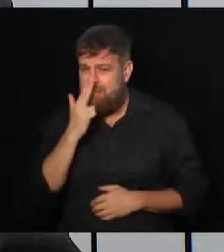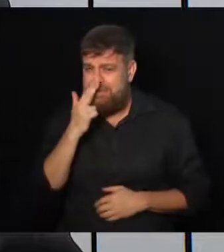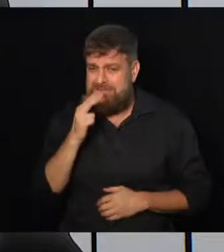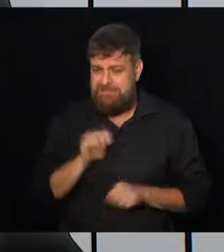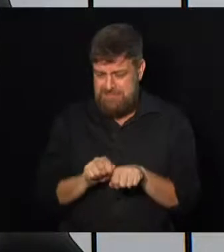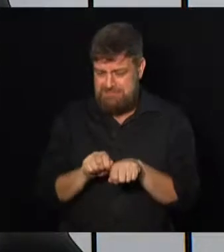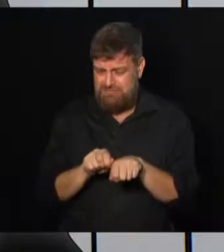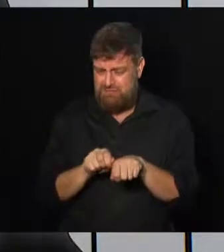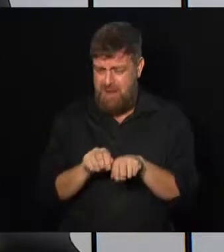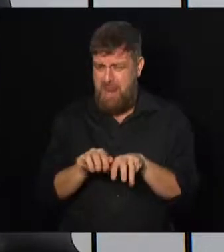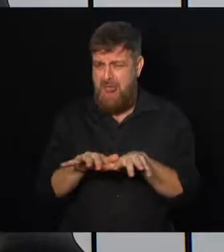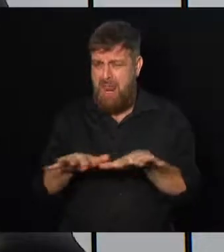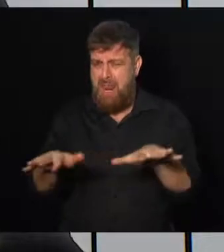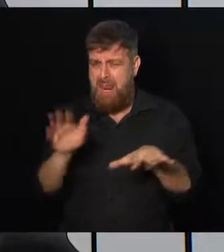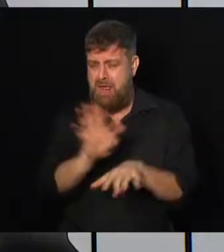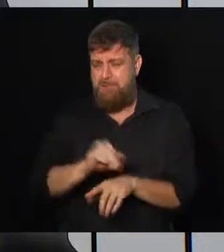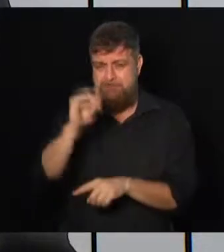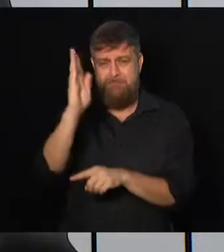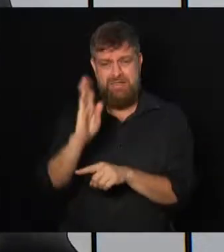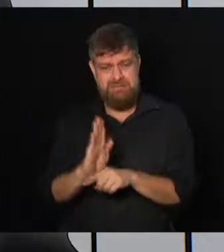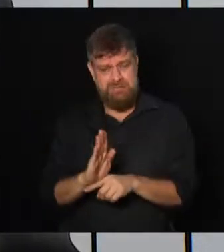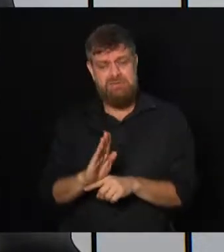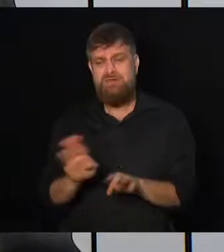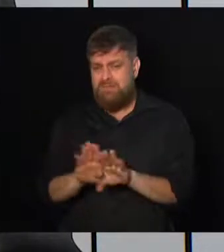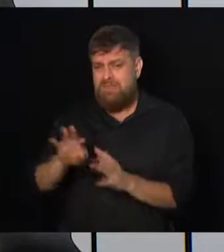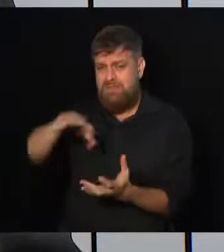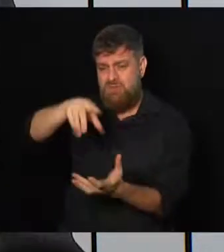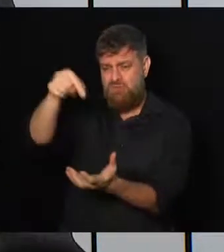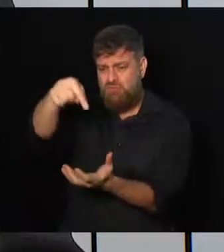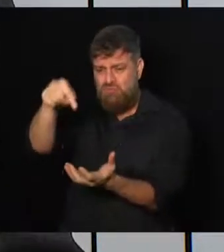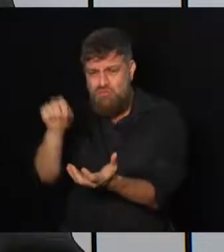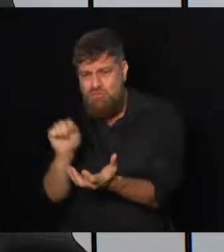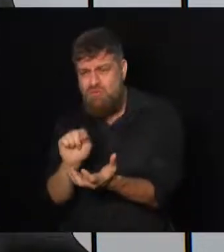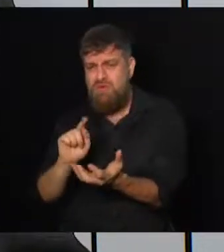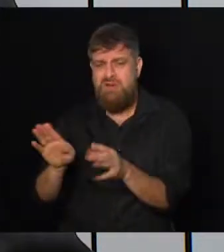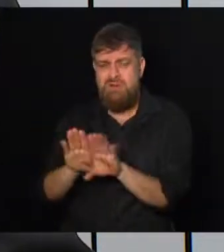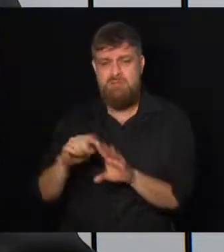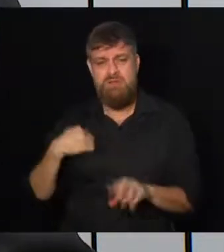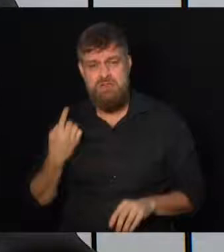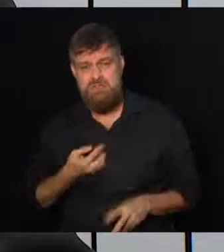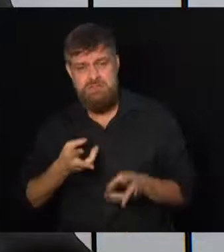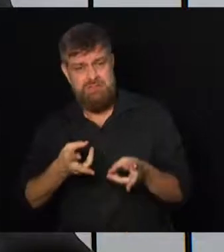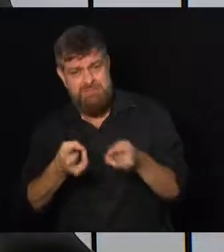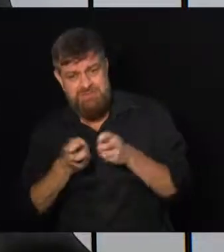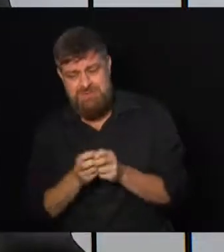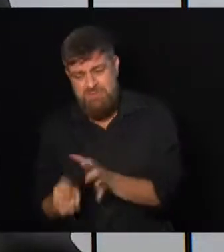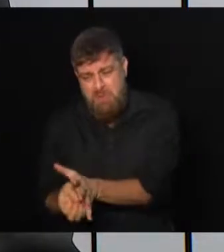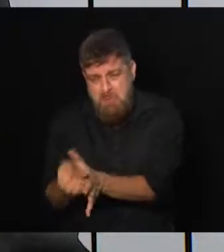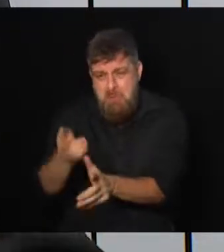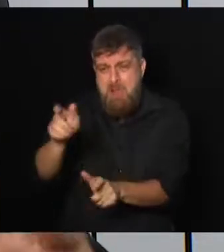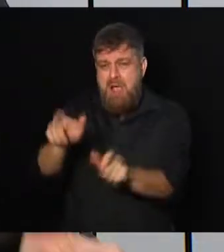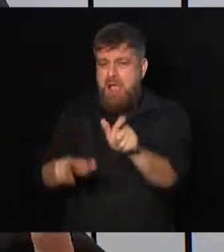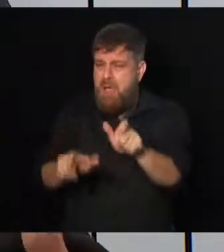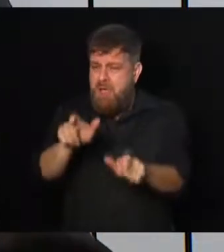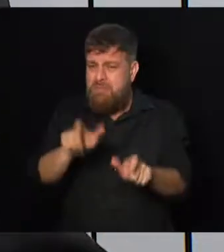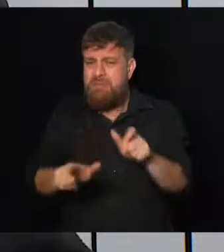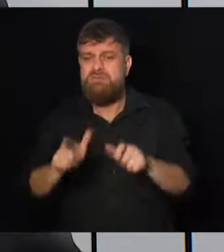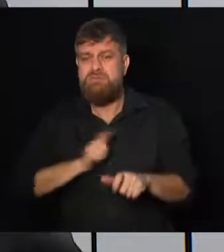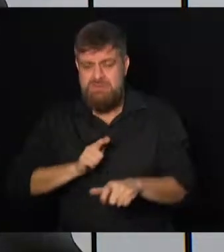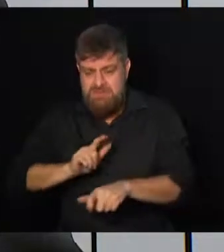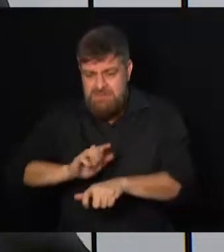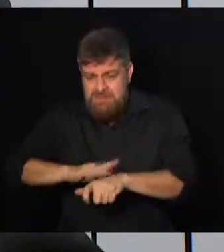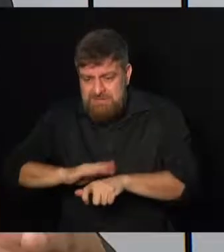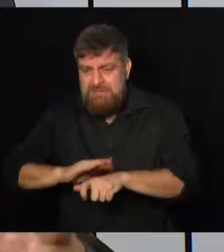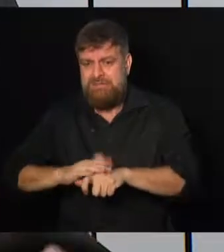acontecendo em nosso país ou no mundo. Mas, por outro lado, nós vemos que muitas pessoas estão sendo